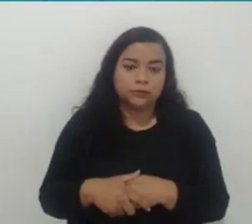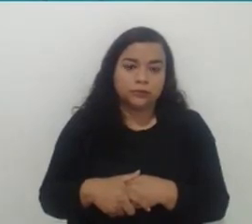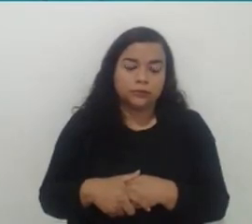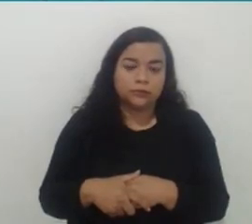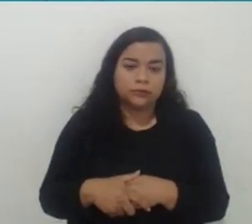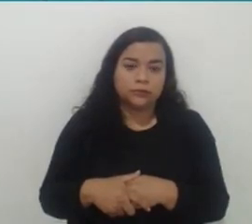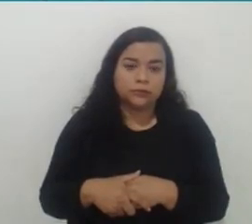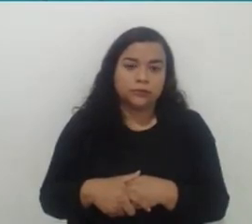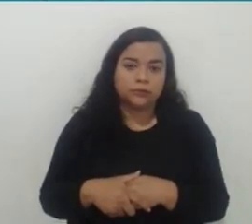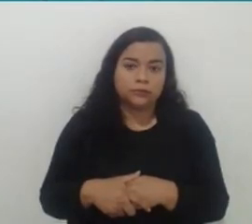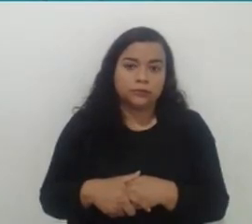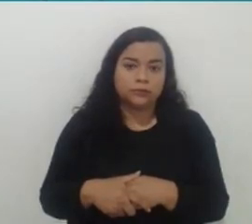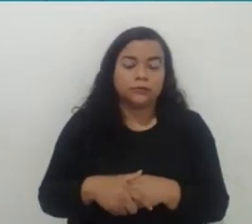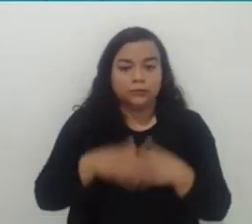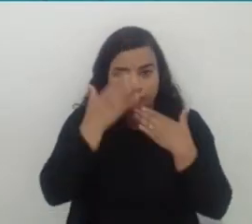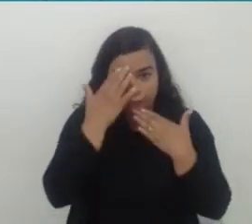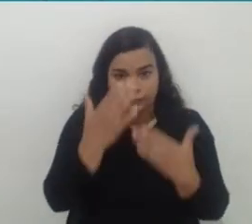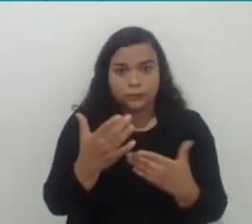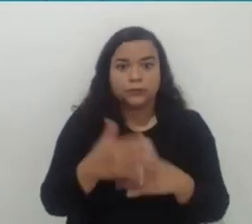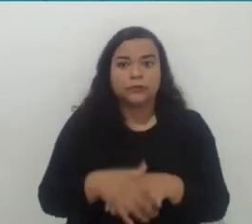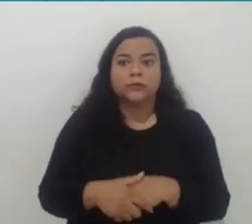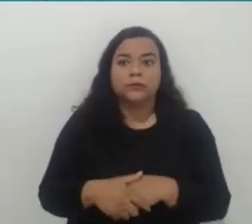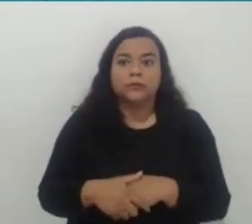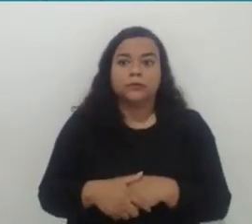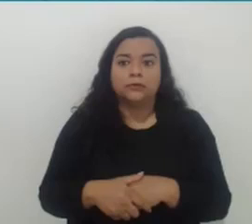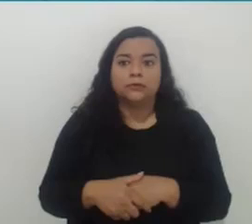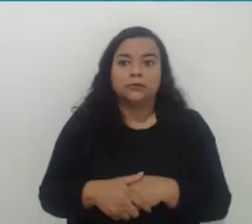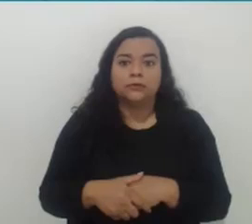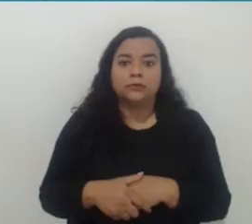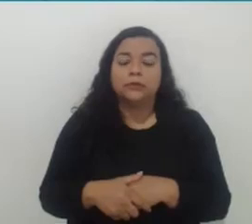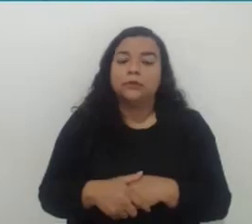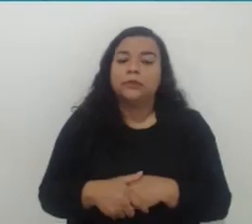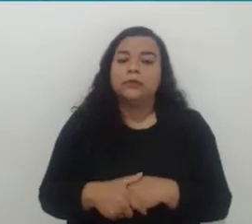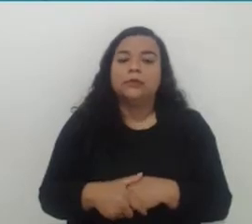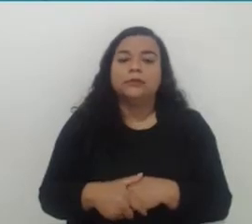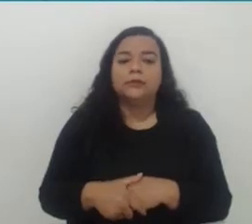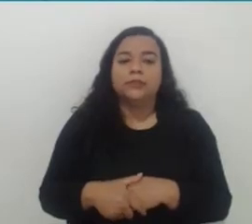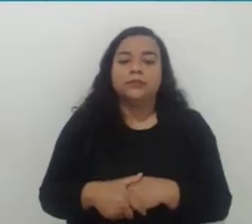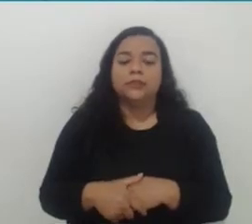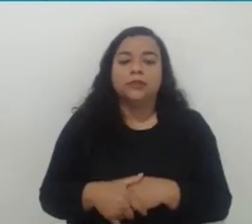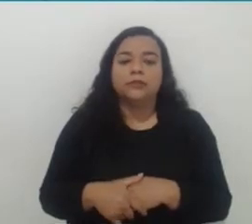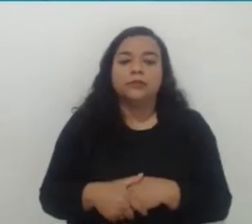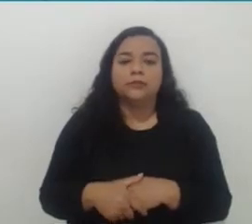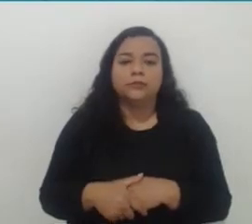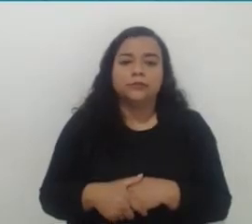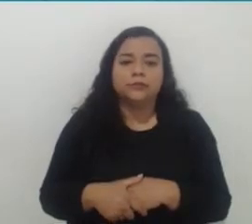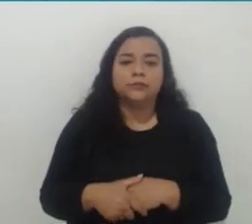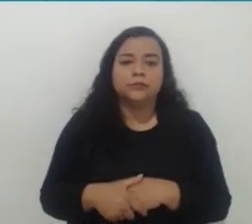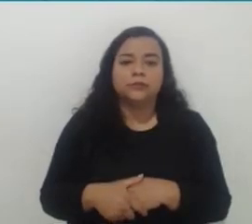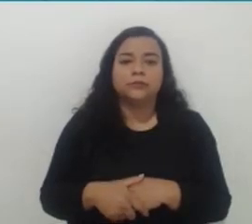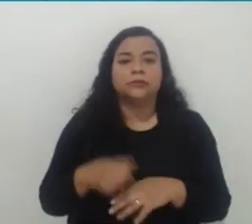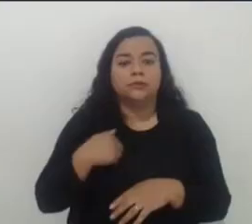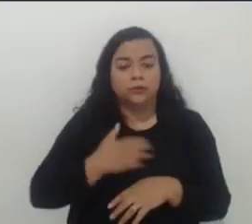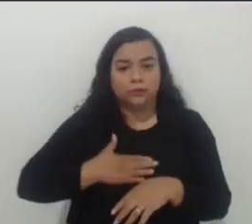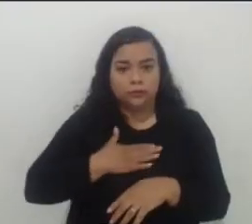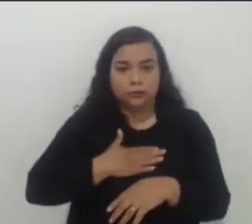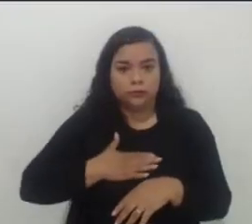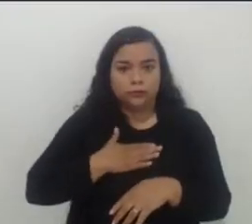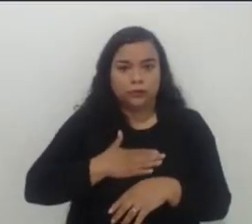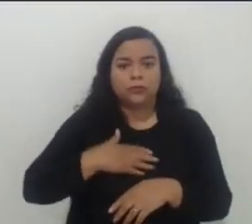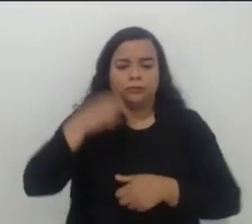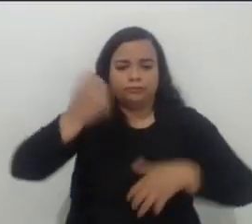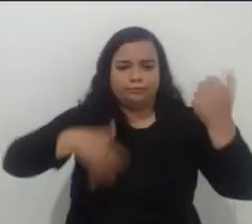Obrigada, então. Apesar de estar disponibilizado o voto, gostaria de fazer essas ressalvas